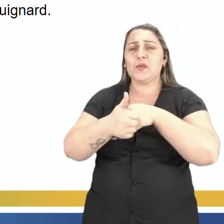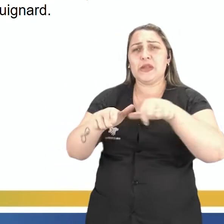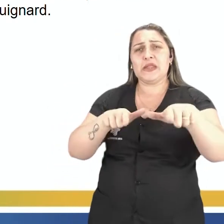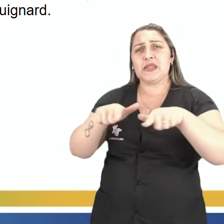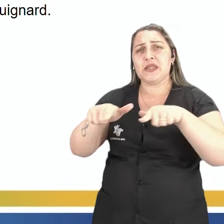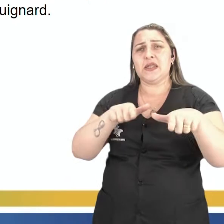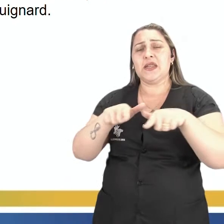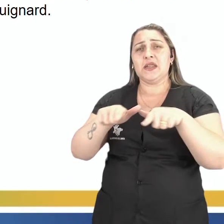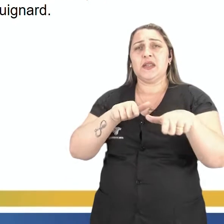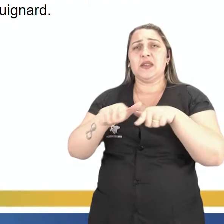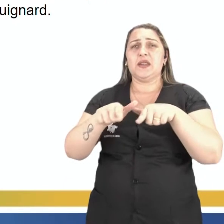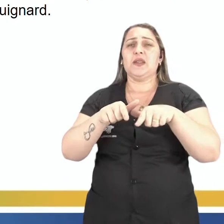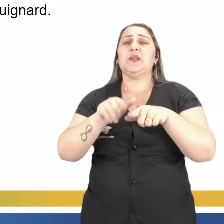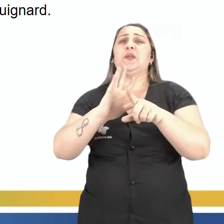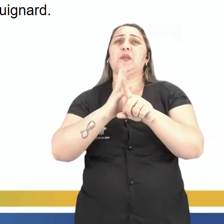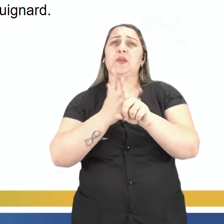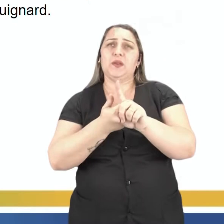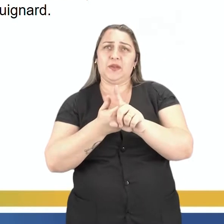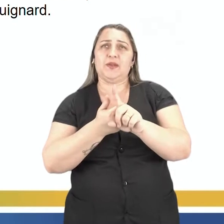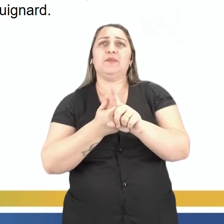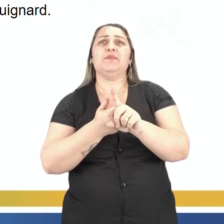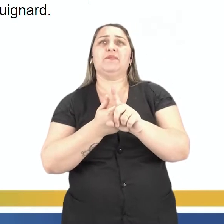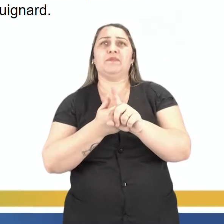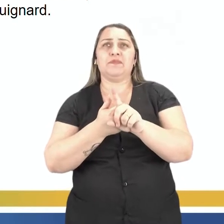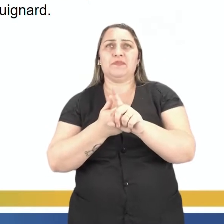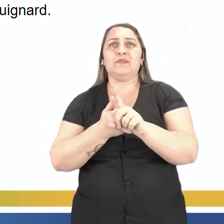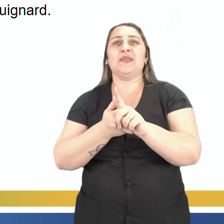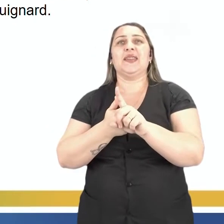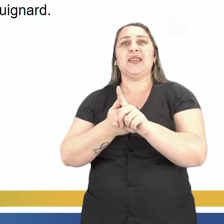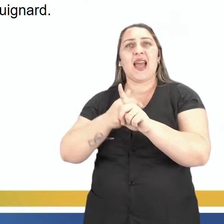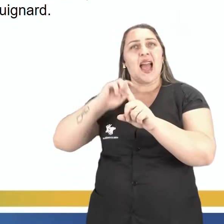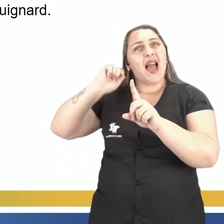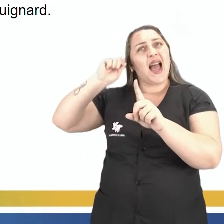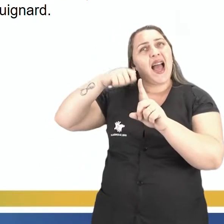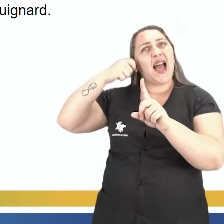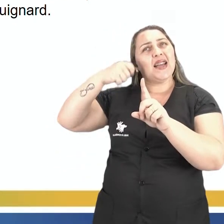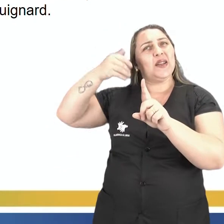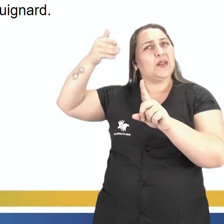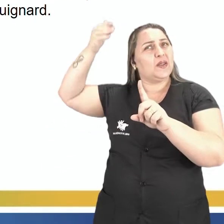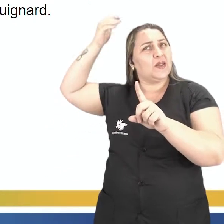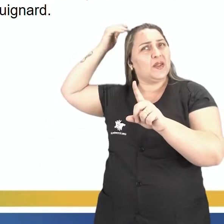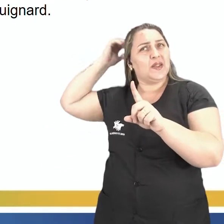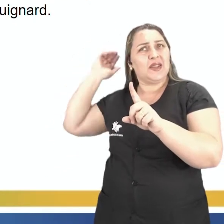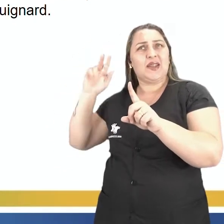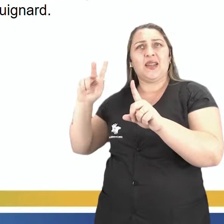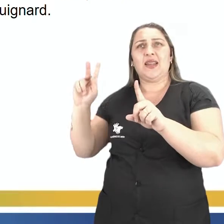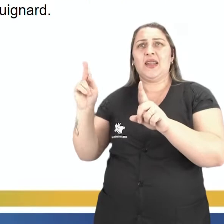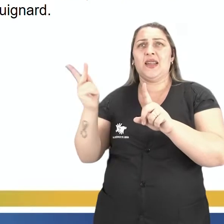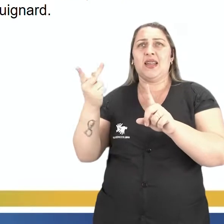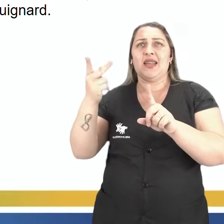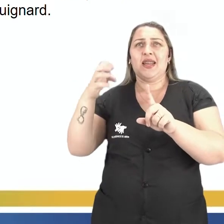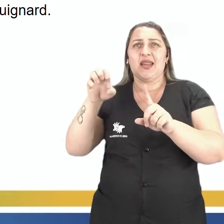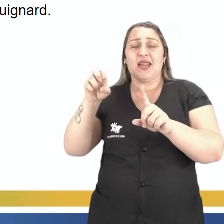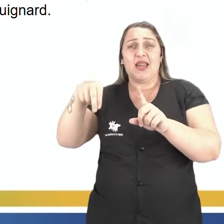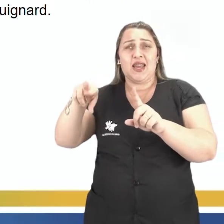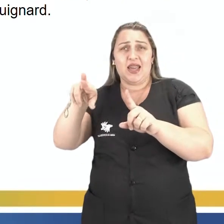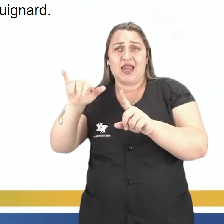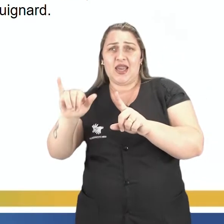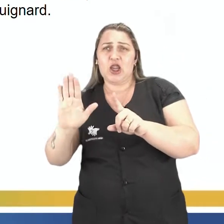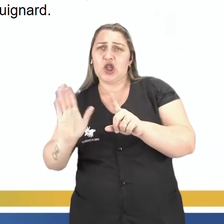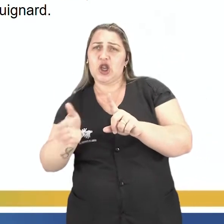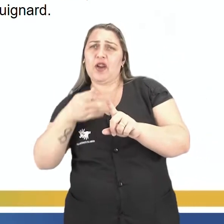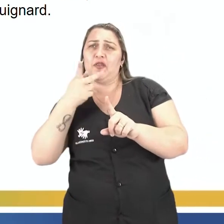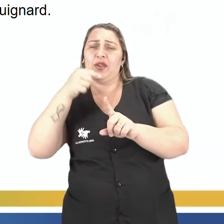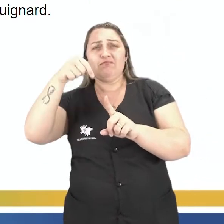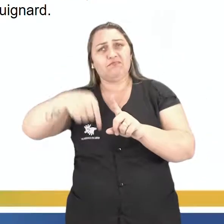trabalhos dela muito das obras do Henri Matisse, grande artista lá das vanguardas do início do século XX, que nós já falamos aqui.